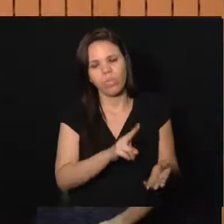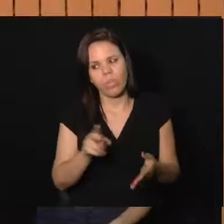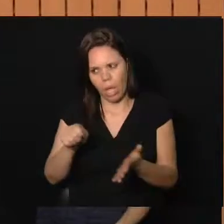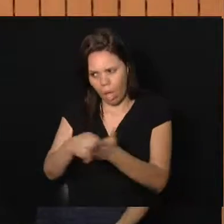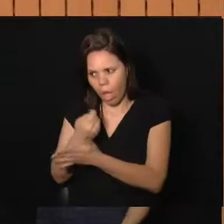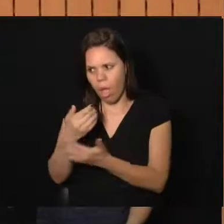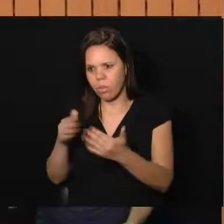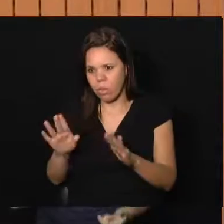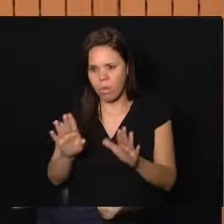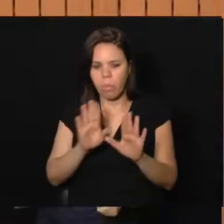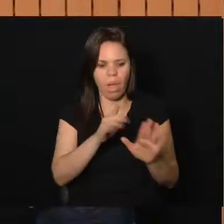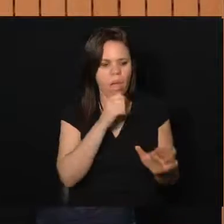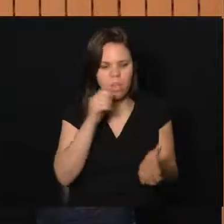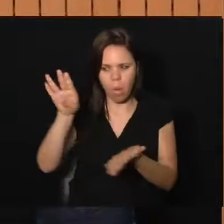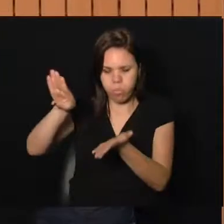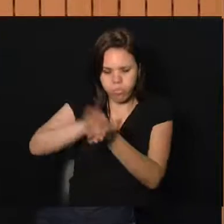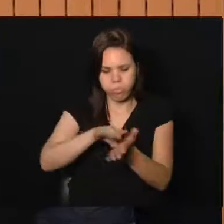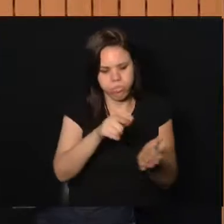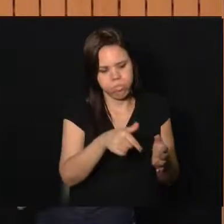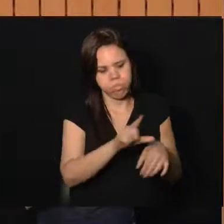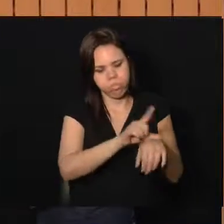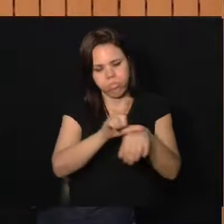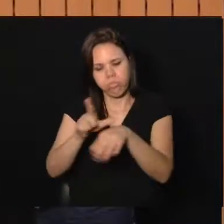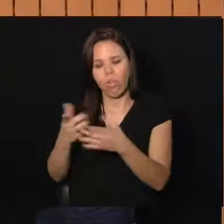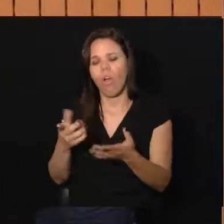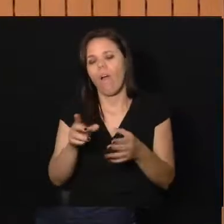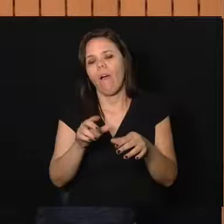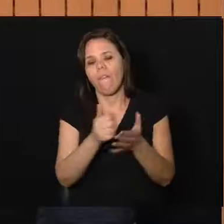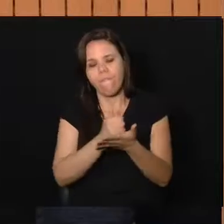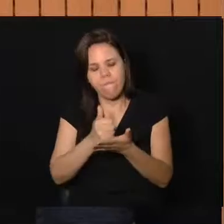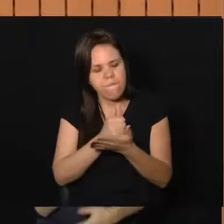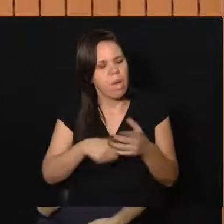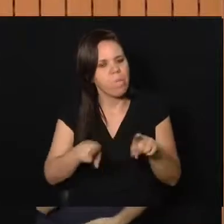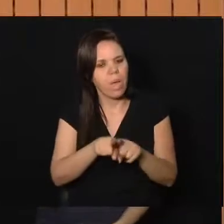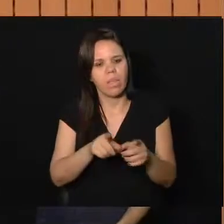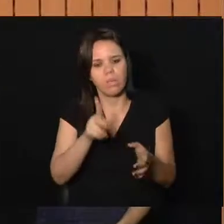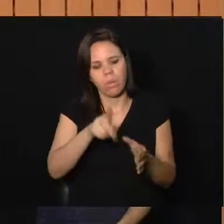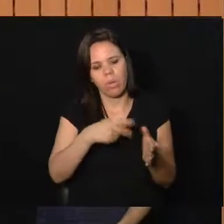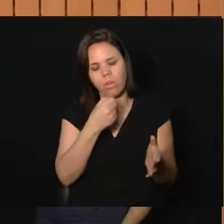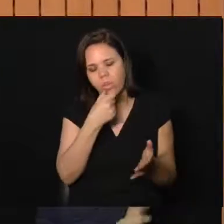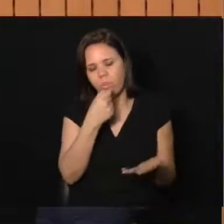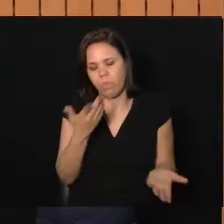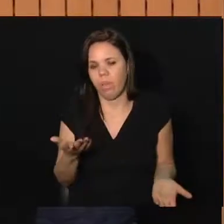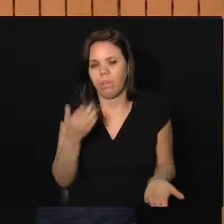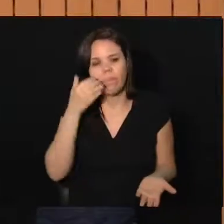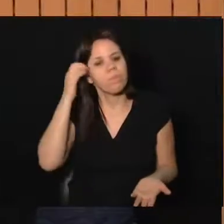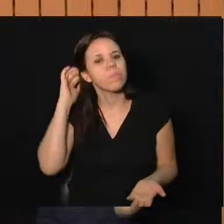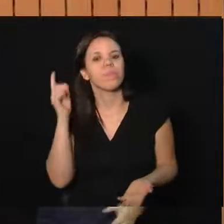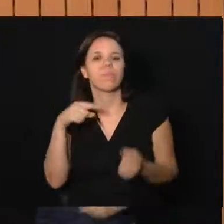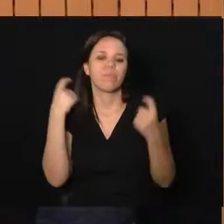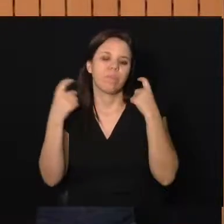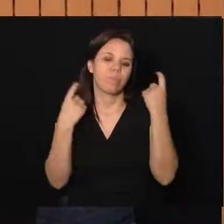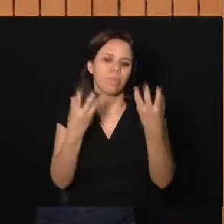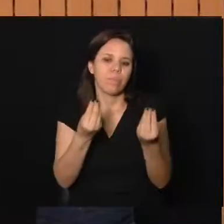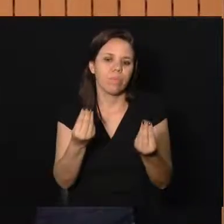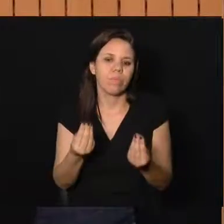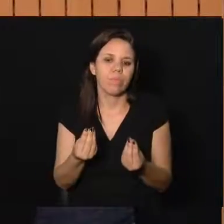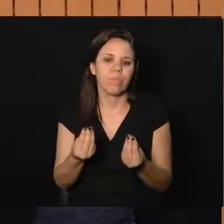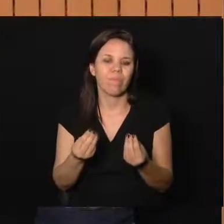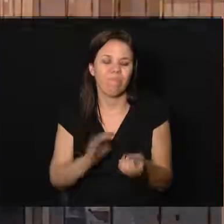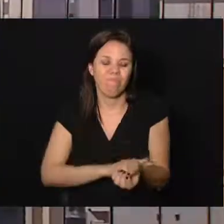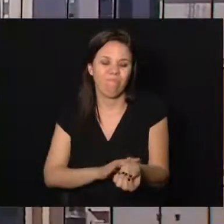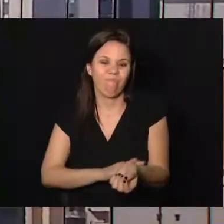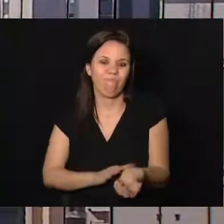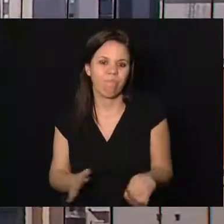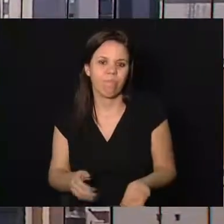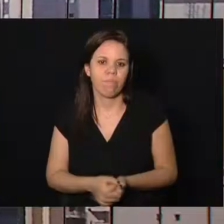e não chega até as farmácias de alto custo, não chega até o portador. E isso nos preocupa muito, nos estressa